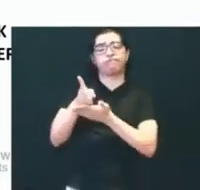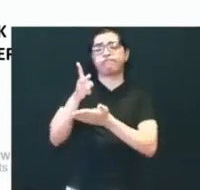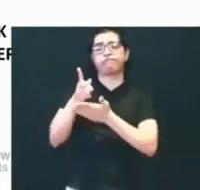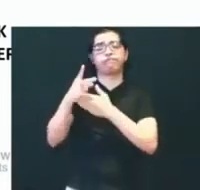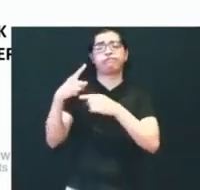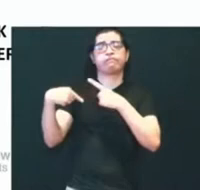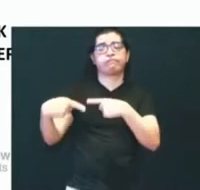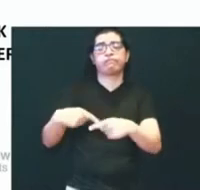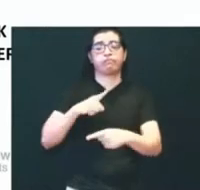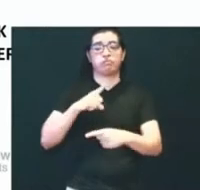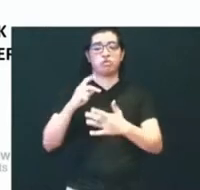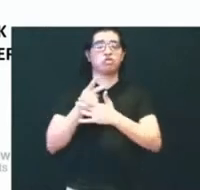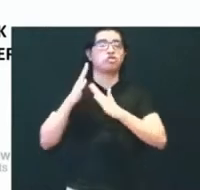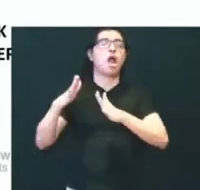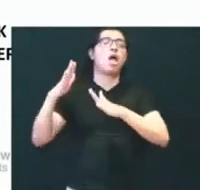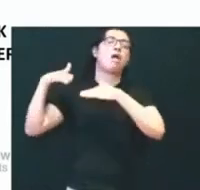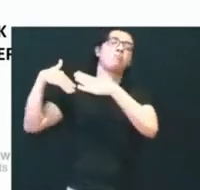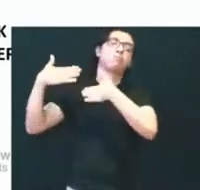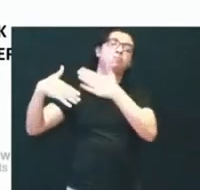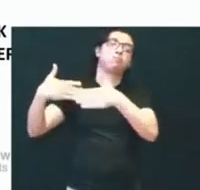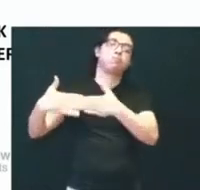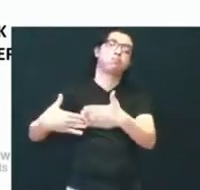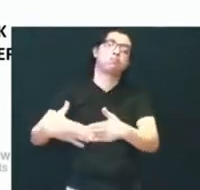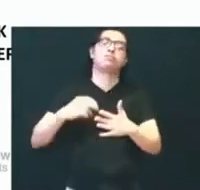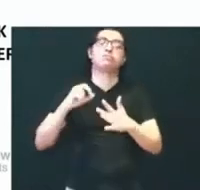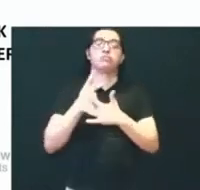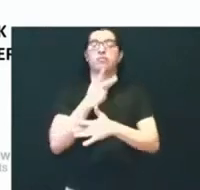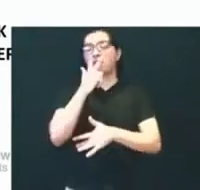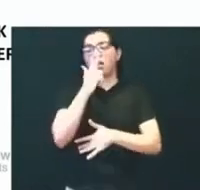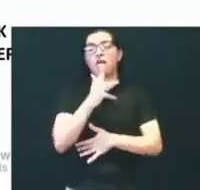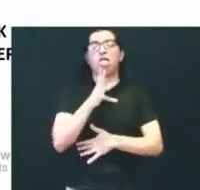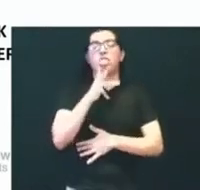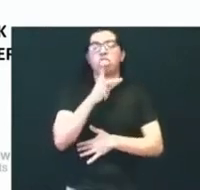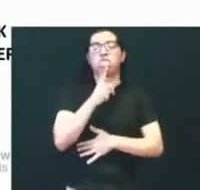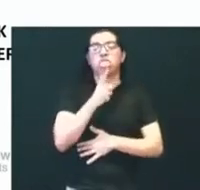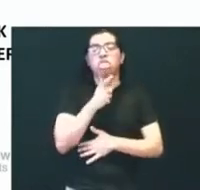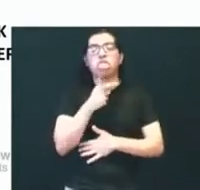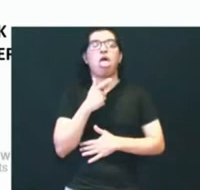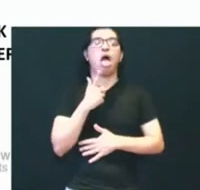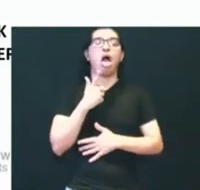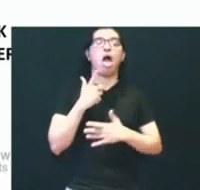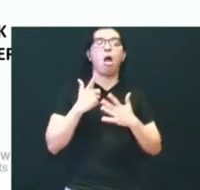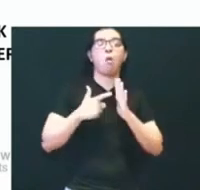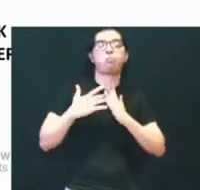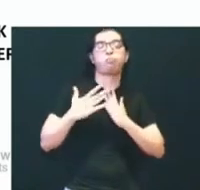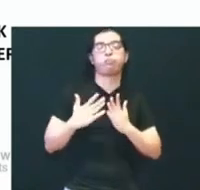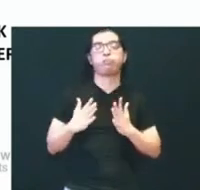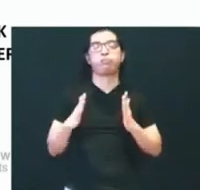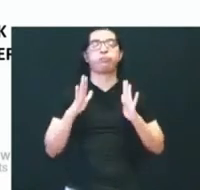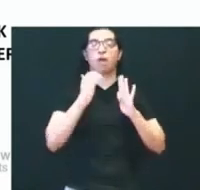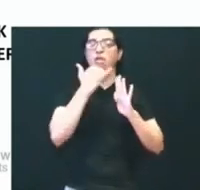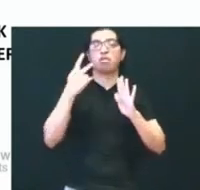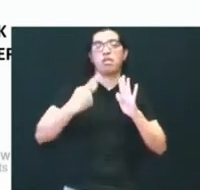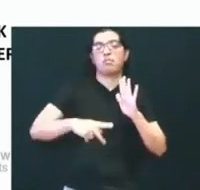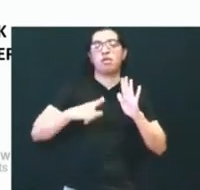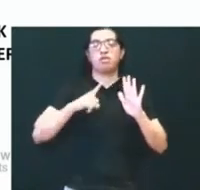sintomas vêm de algum tempo. É uma leucemia que demora mais a aparecer e muitas vezes com sintomas